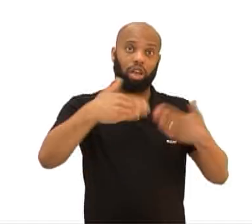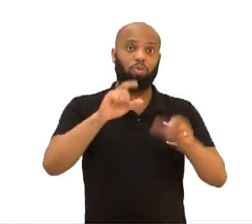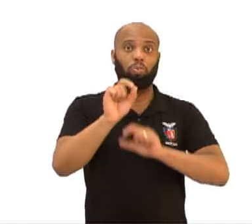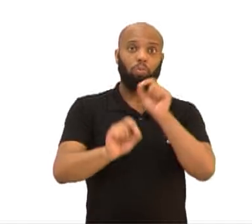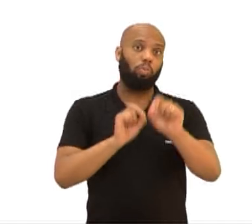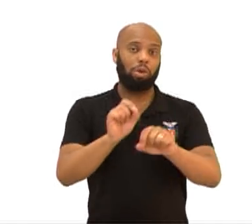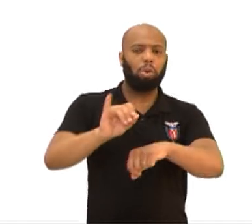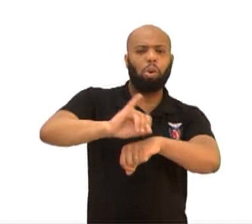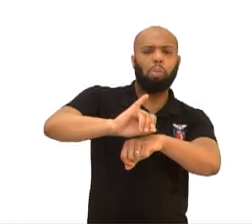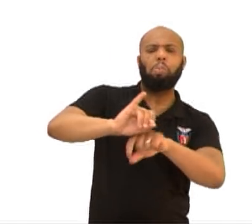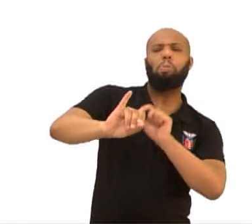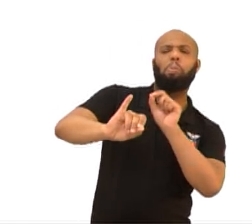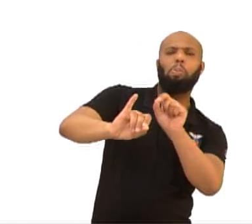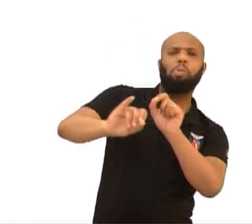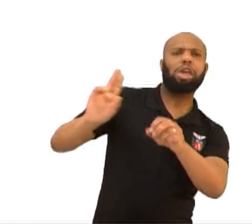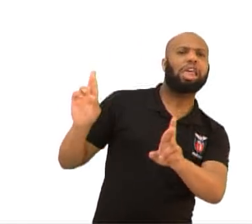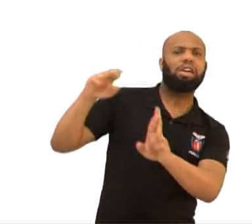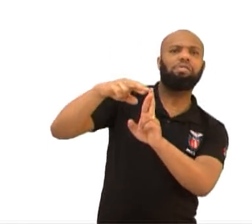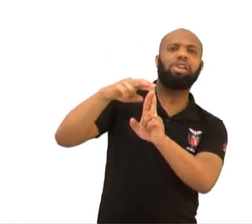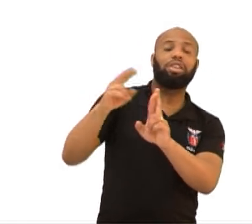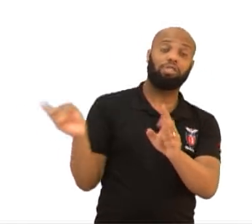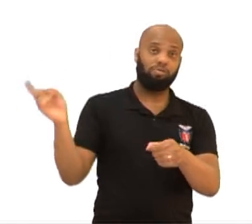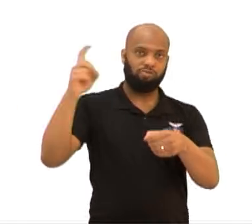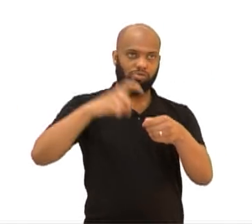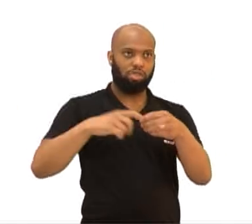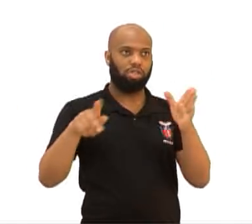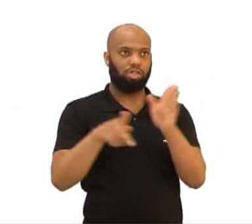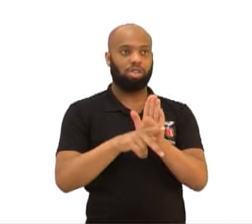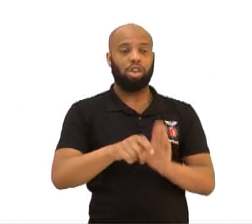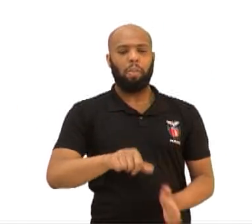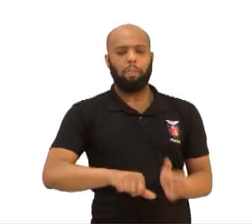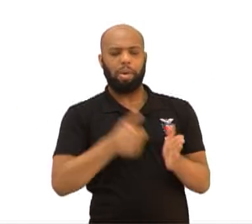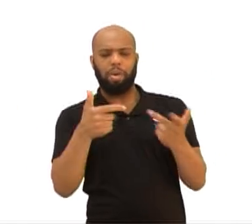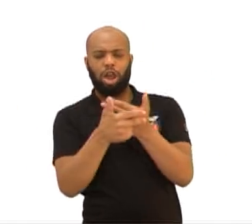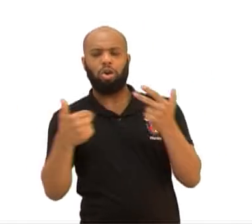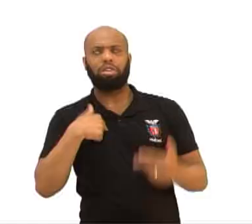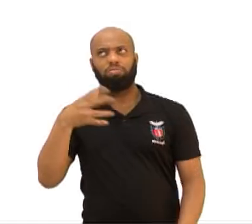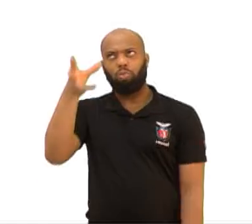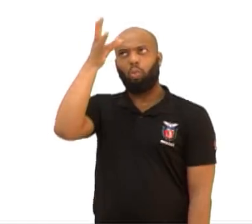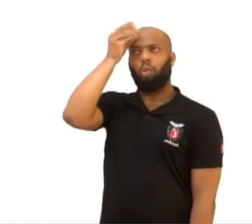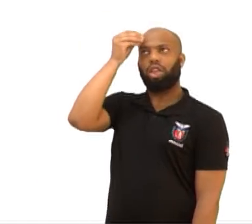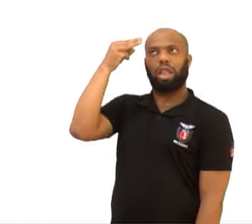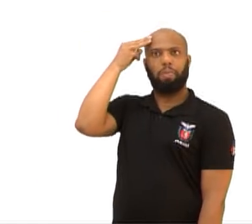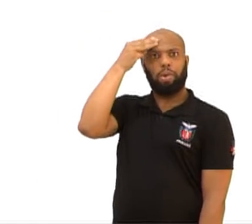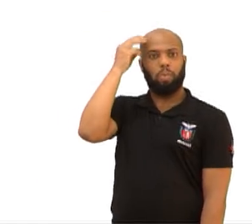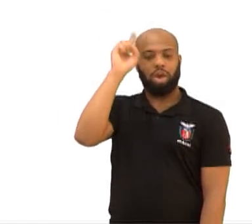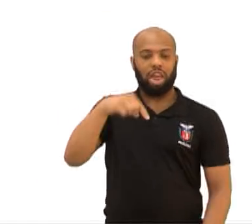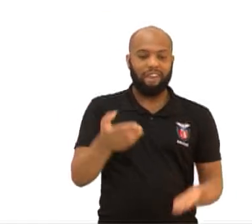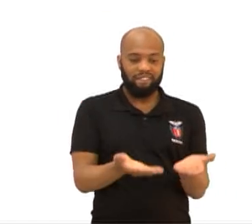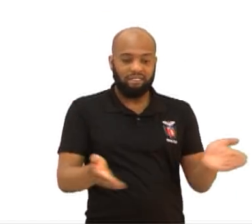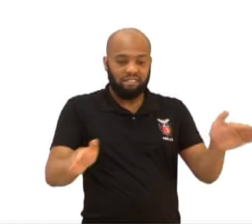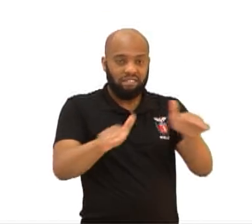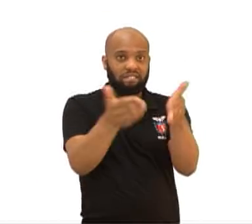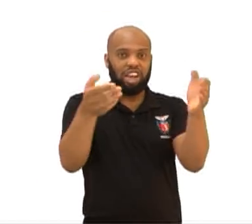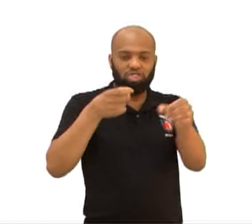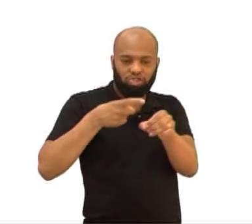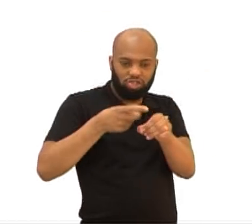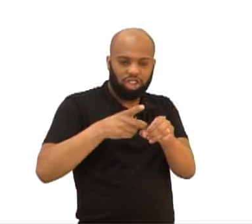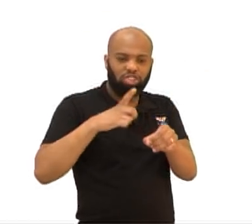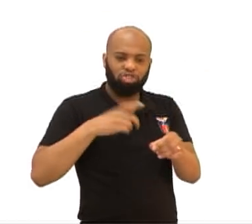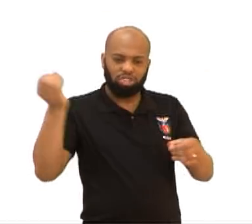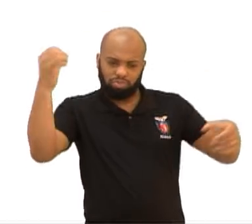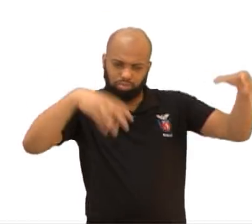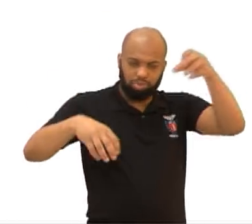se refere. Então, retomando lá o nosso enunciado. A primeira coisa que guardei na memória foi um vaso de louça vidrada, cheio